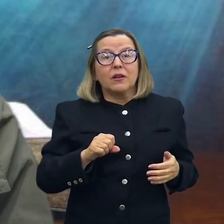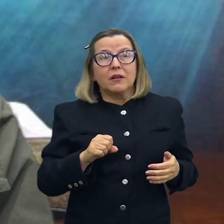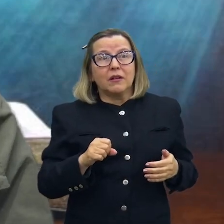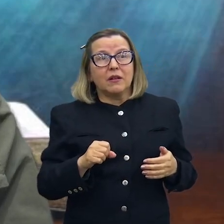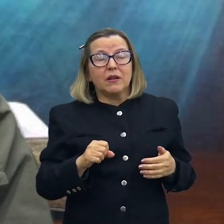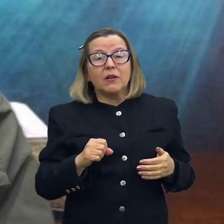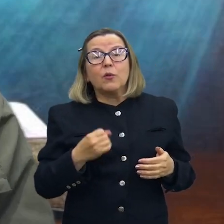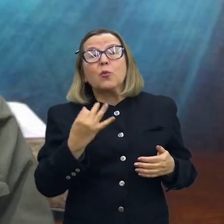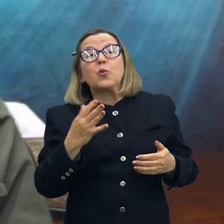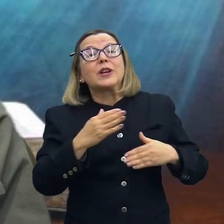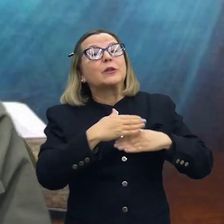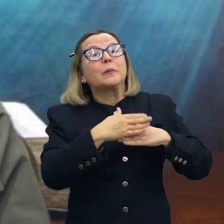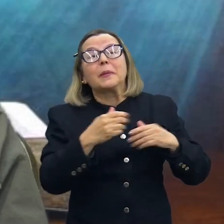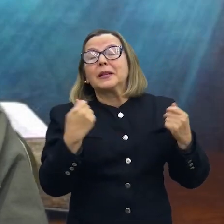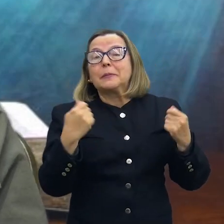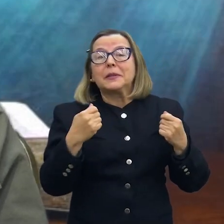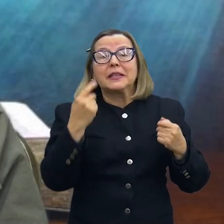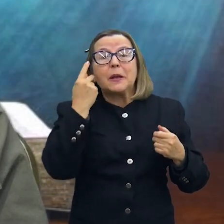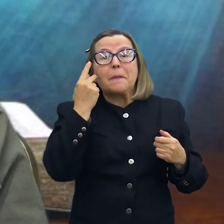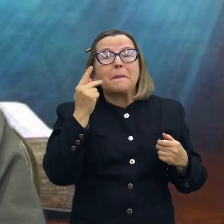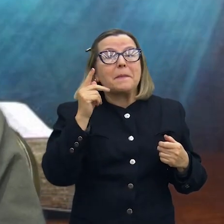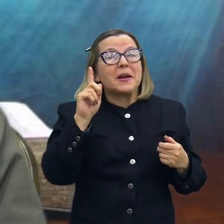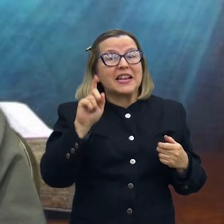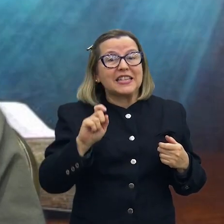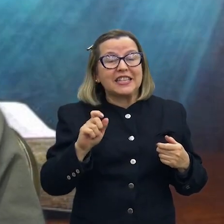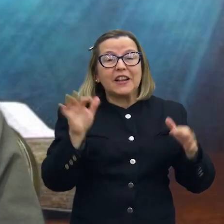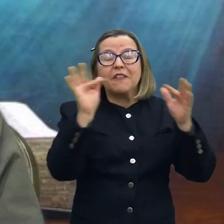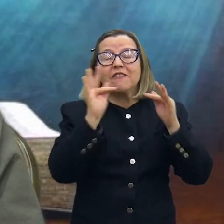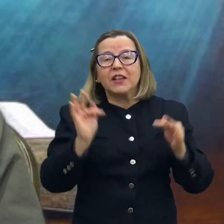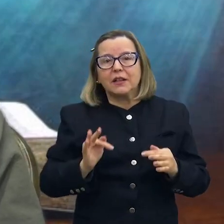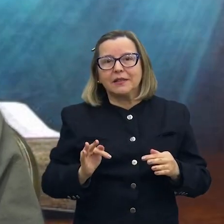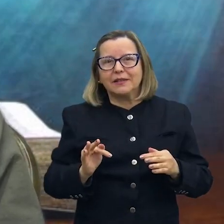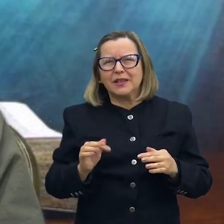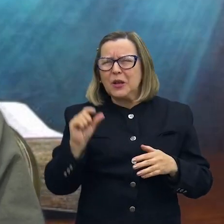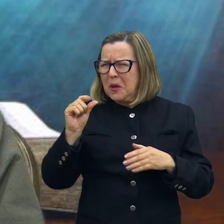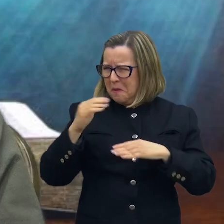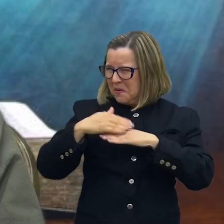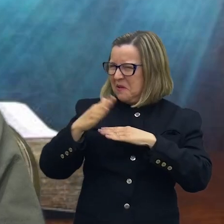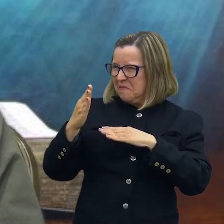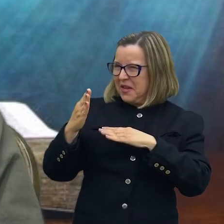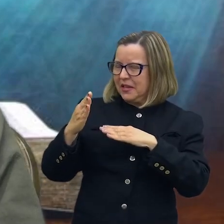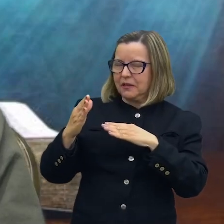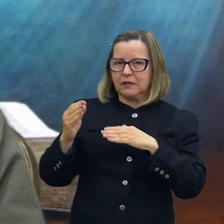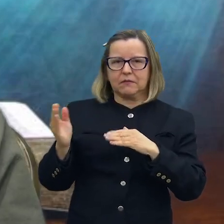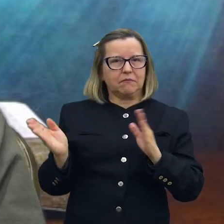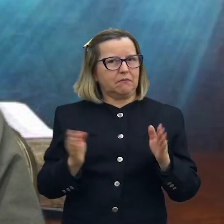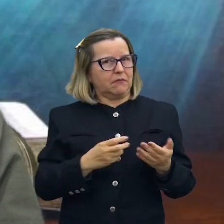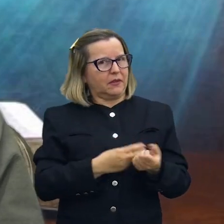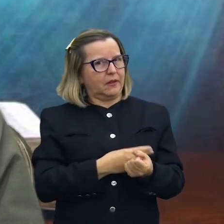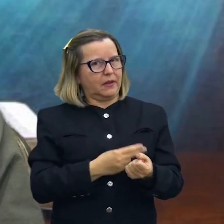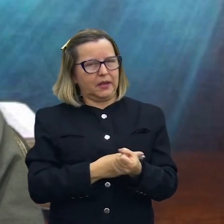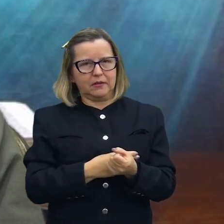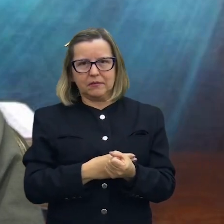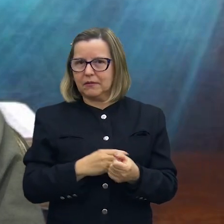diz assim, um pouco mais. Queridos, nós não precisamos viver dessa maneira, correndo atrás do